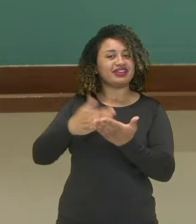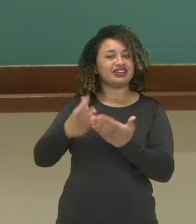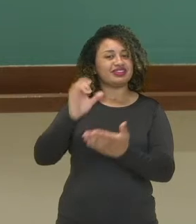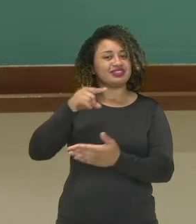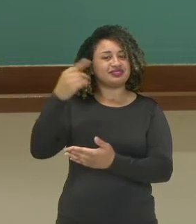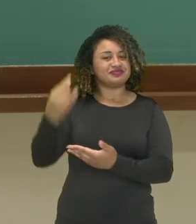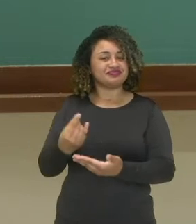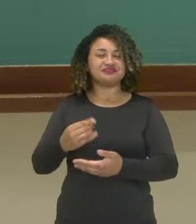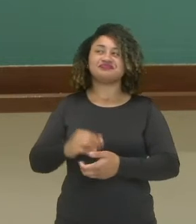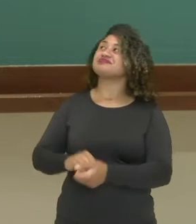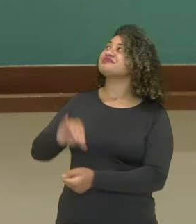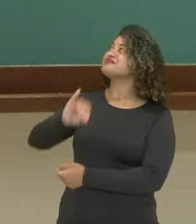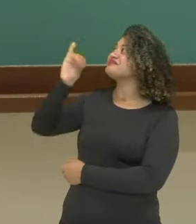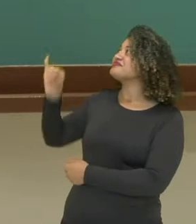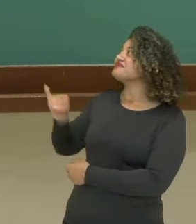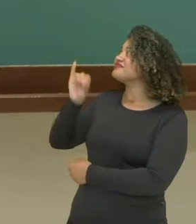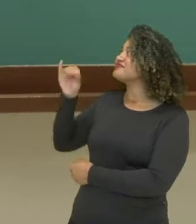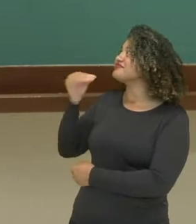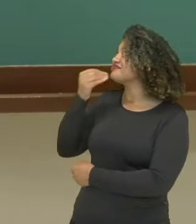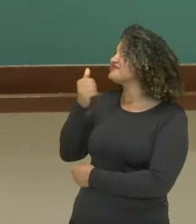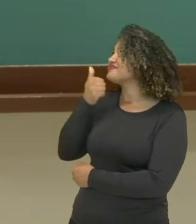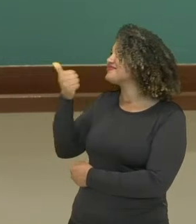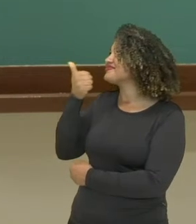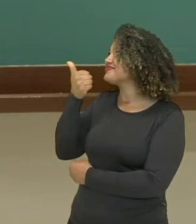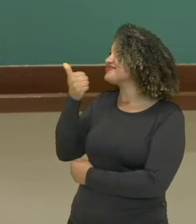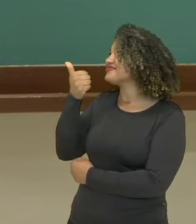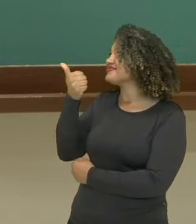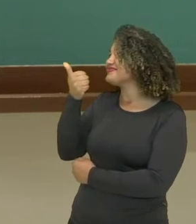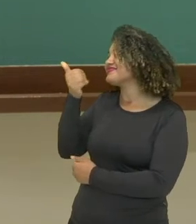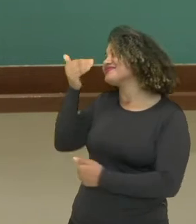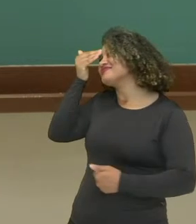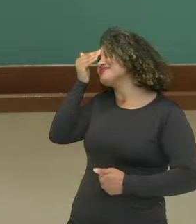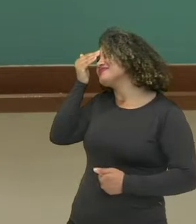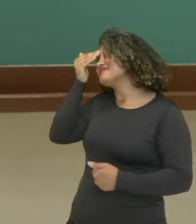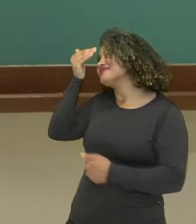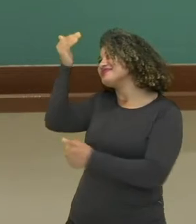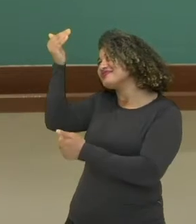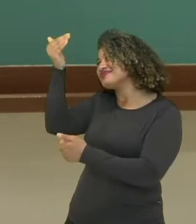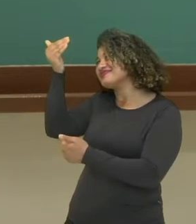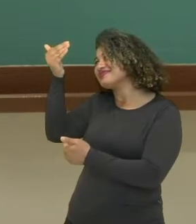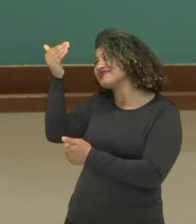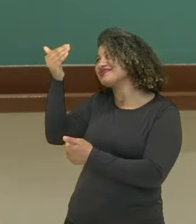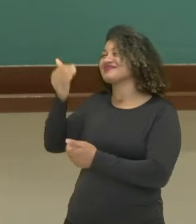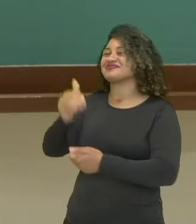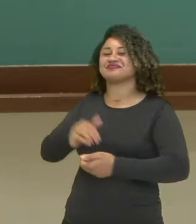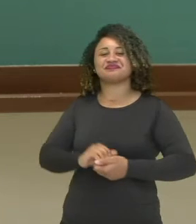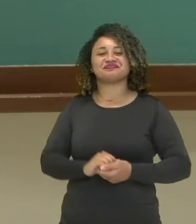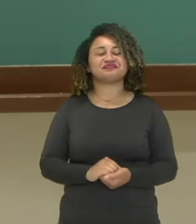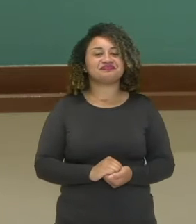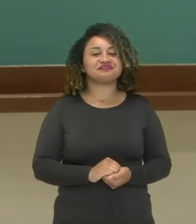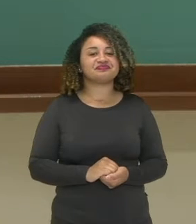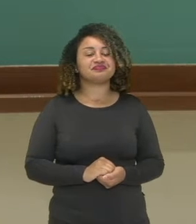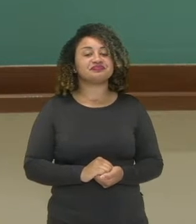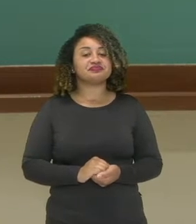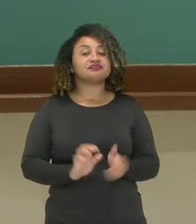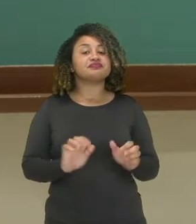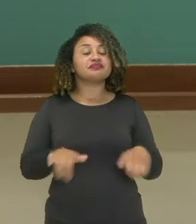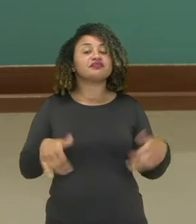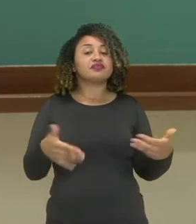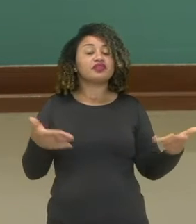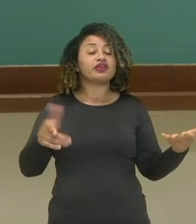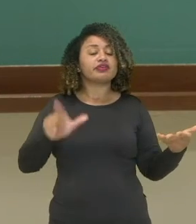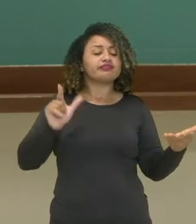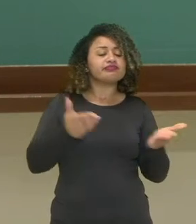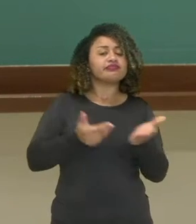Jéssica. Olá, Jéssica! Seja bem-vinda à nossa aula de hoje. Bom, antes